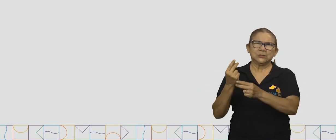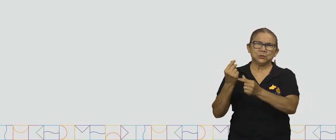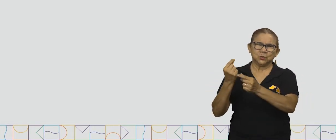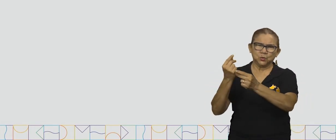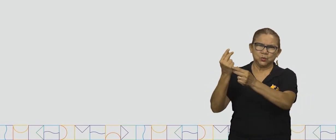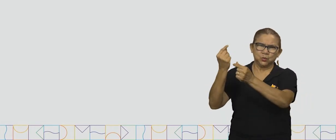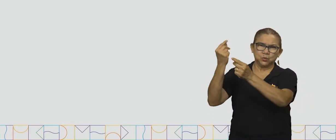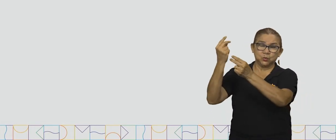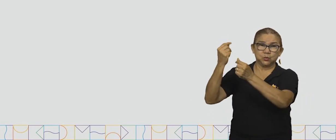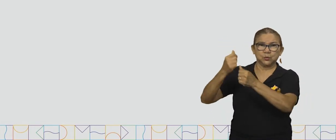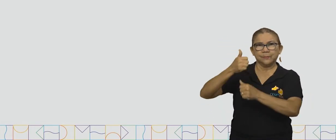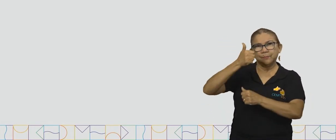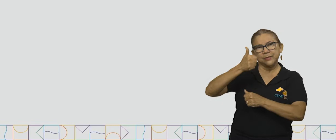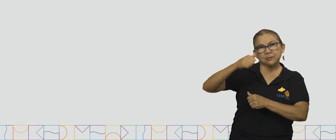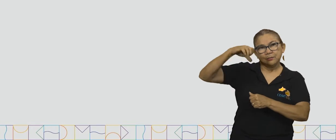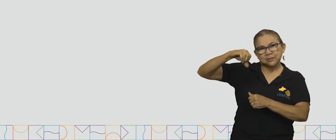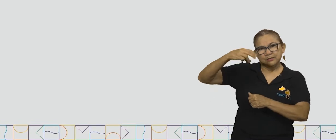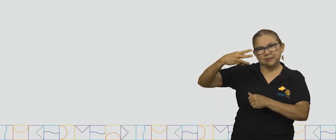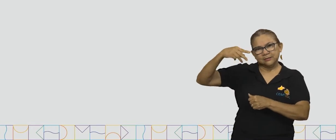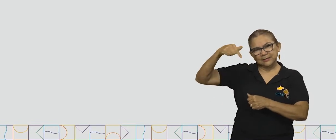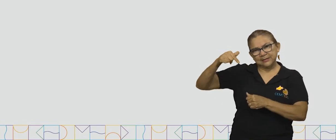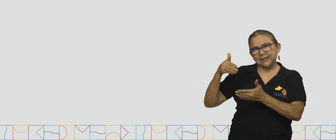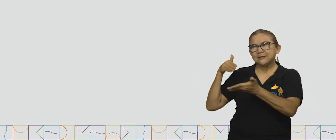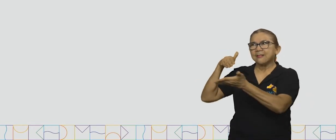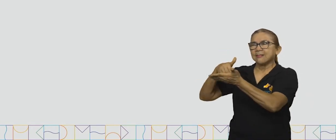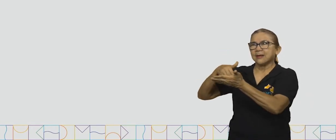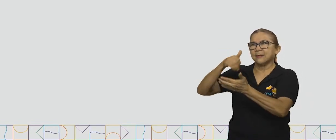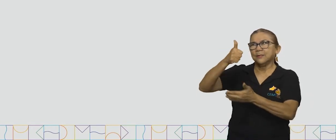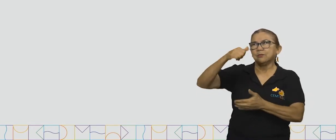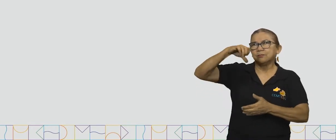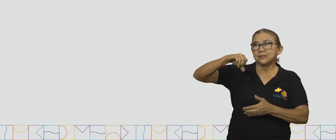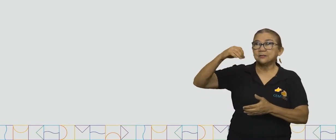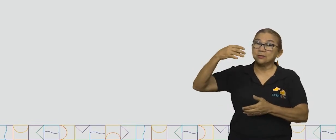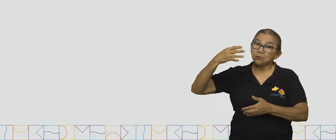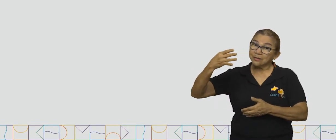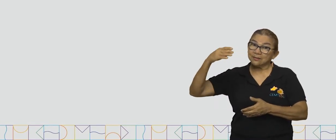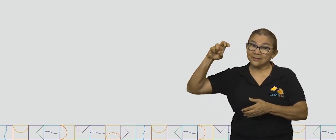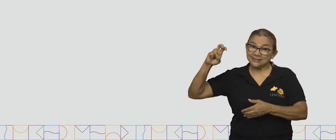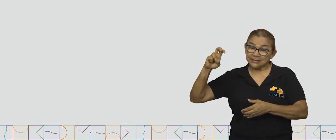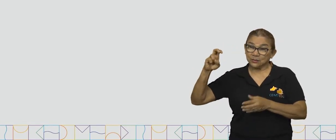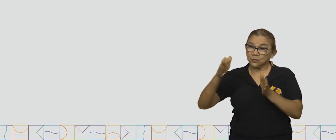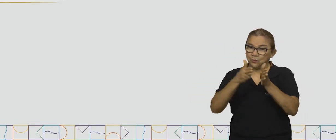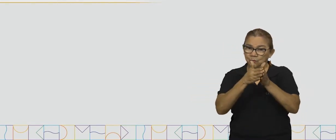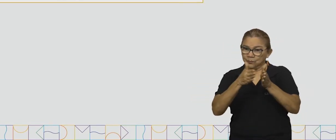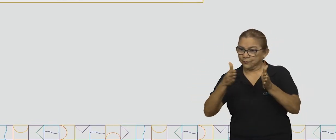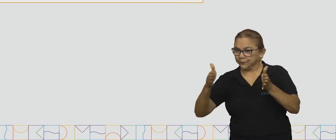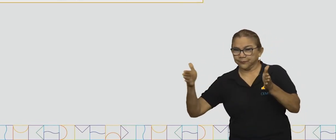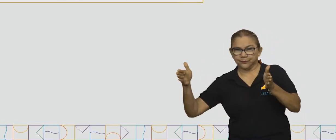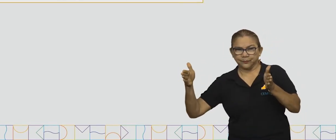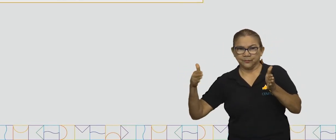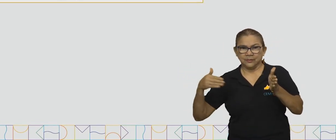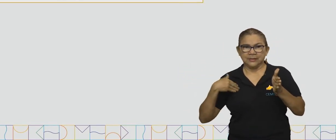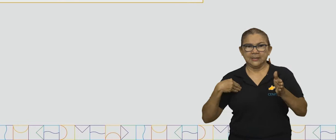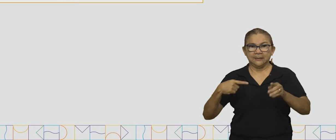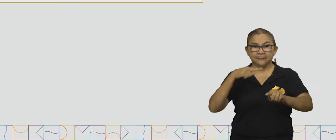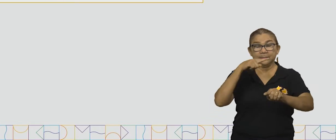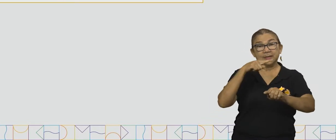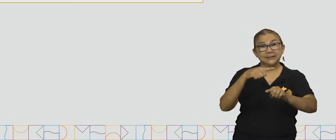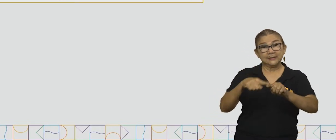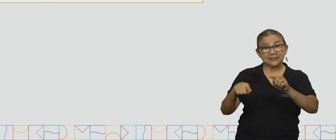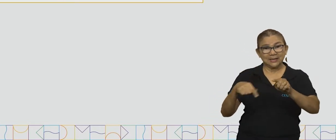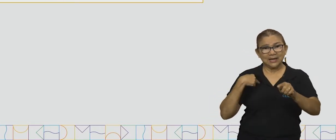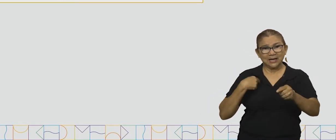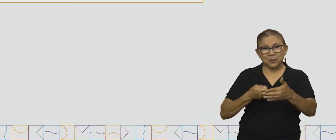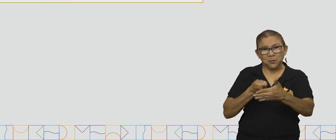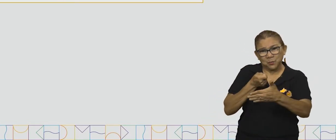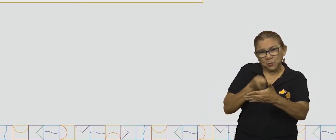1937 a 1945. Durante a ditadura de Vargas, ele impôs a censura aos meios de comunicação, reprimiu